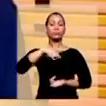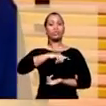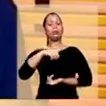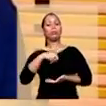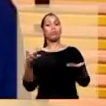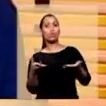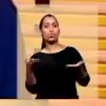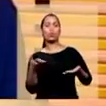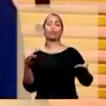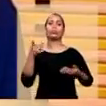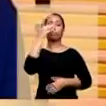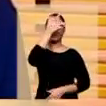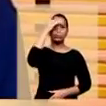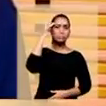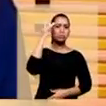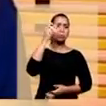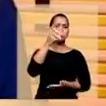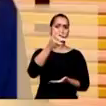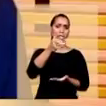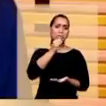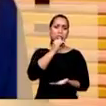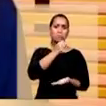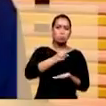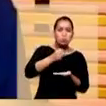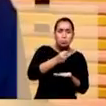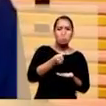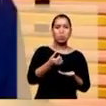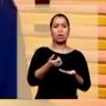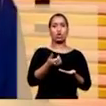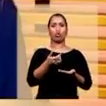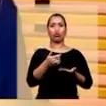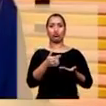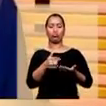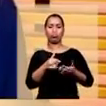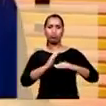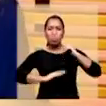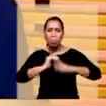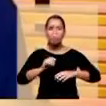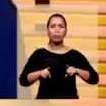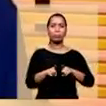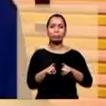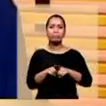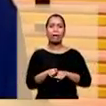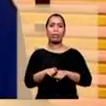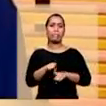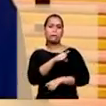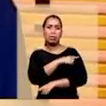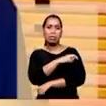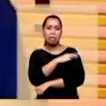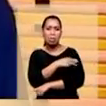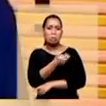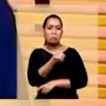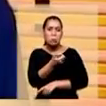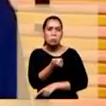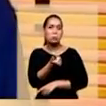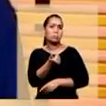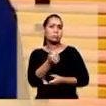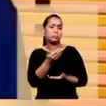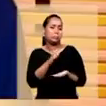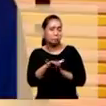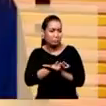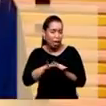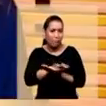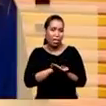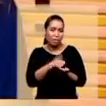Nós temos hoje, desde pessoas de nível operacional, ensino fundamental, que tem pouca